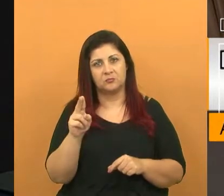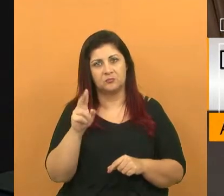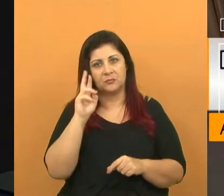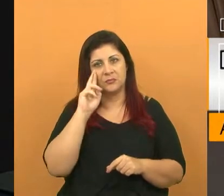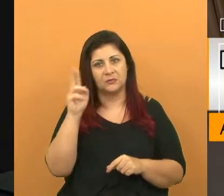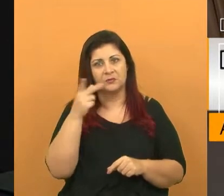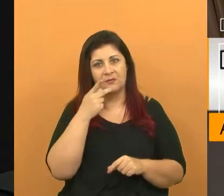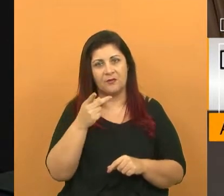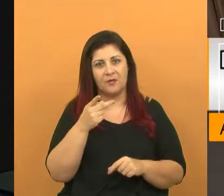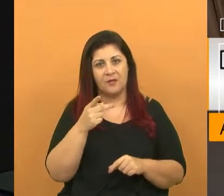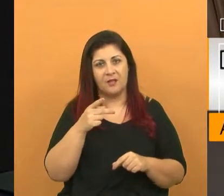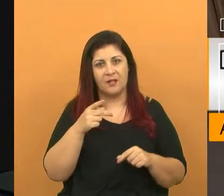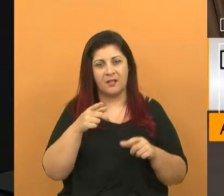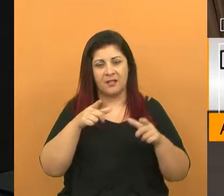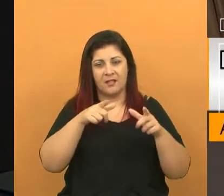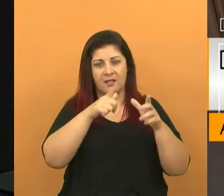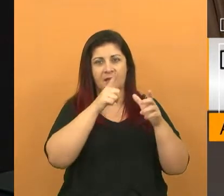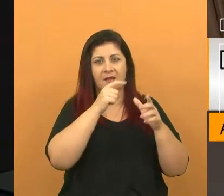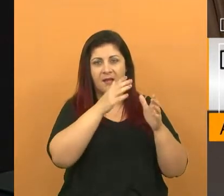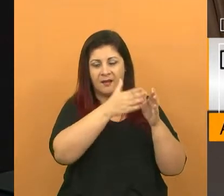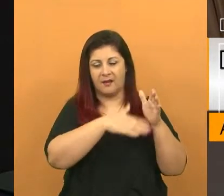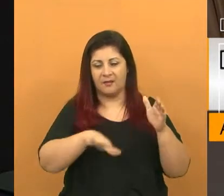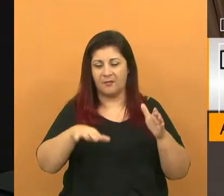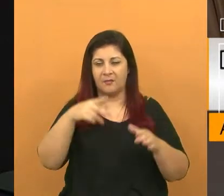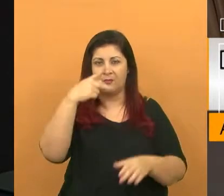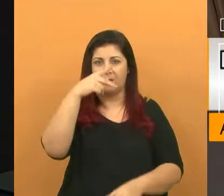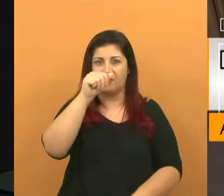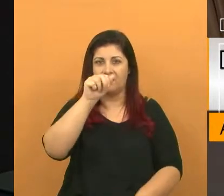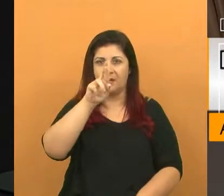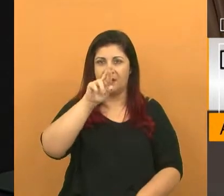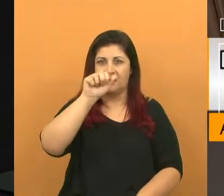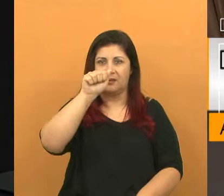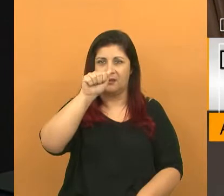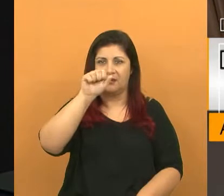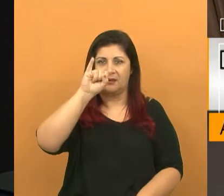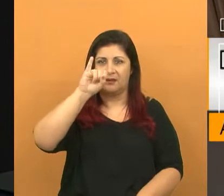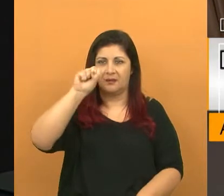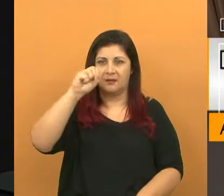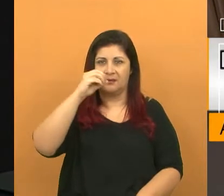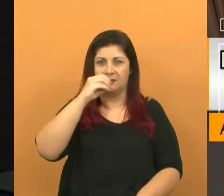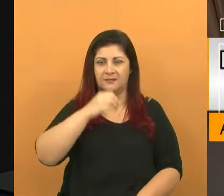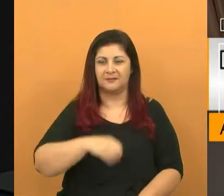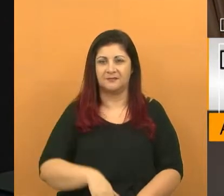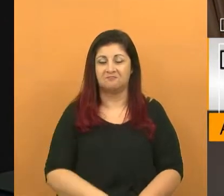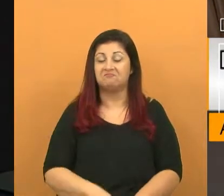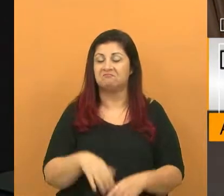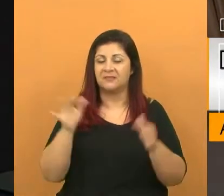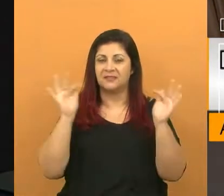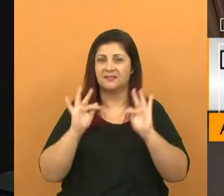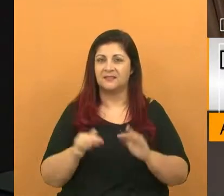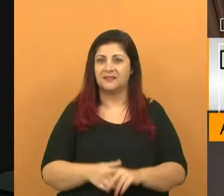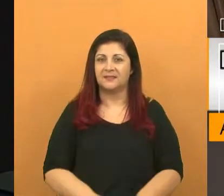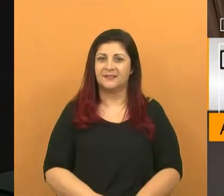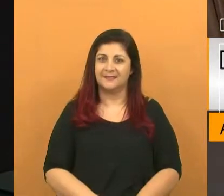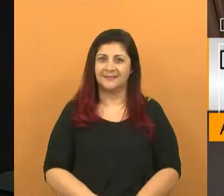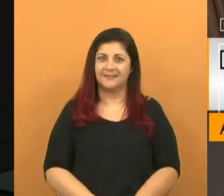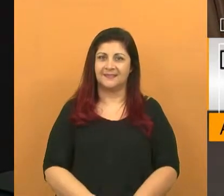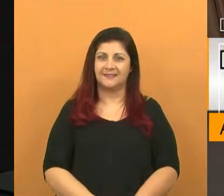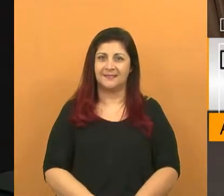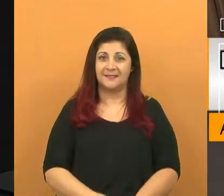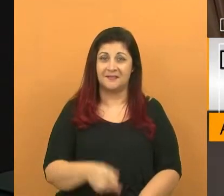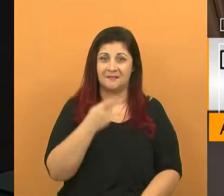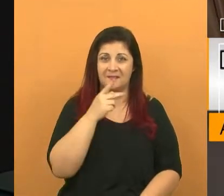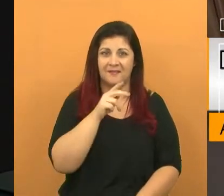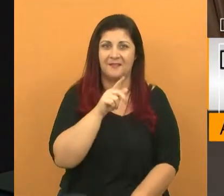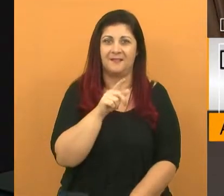aquele lagoa do paraíso então do baile para isso o contemplado aqui fico feliz concluiu quando ele estiver falando da